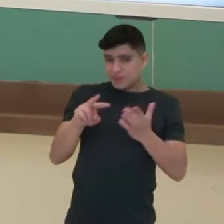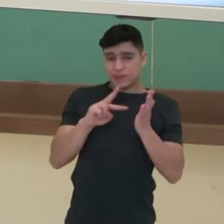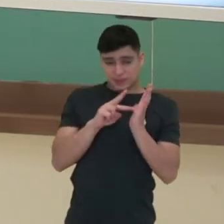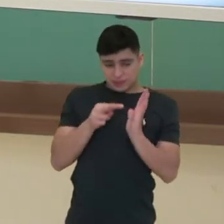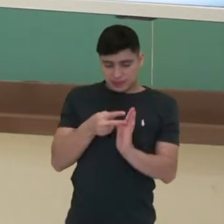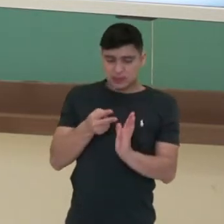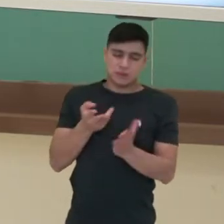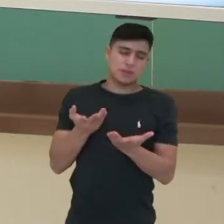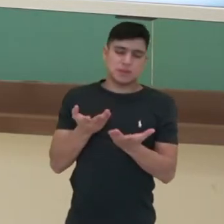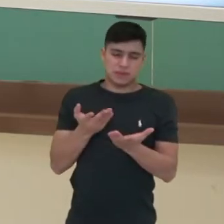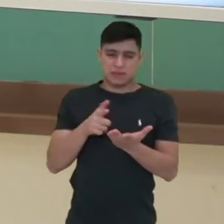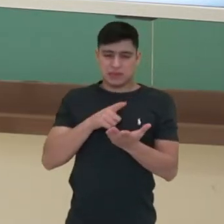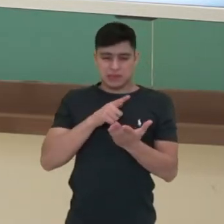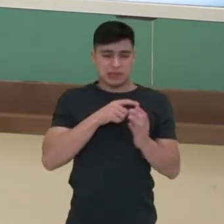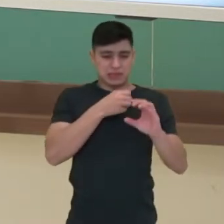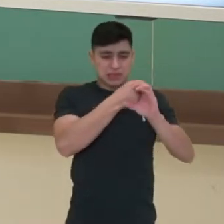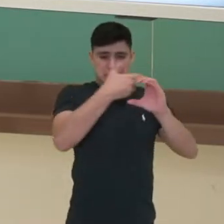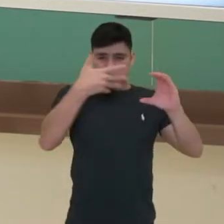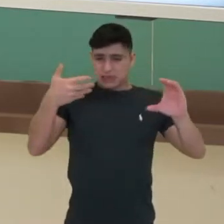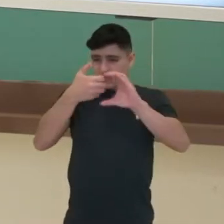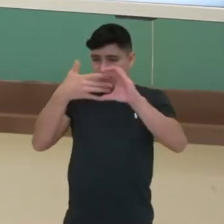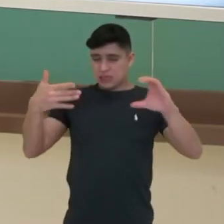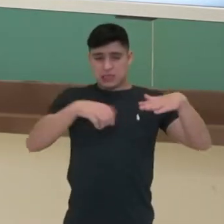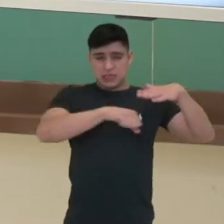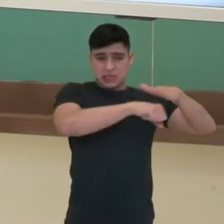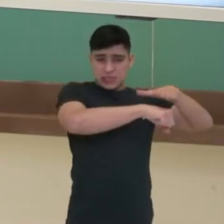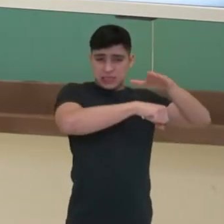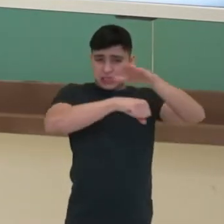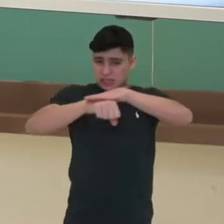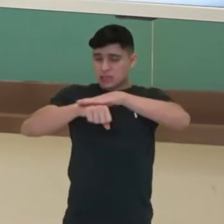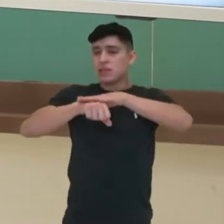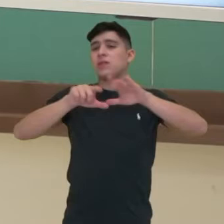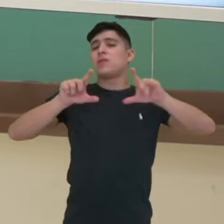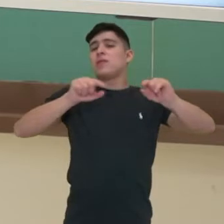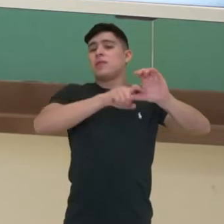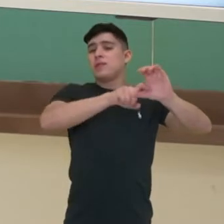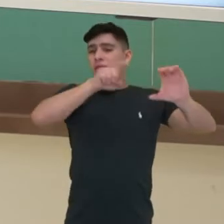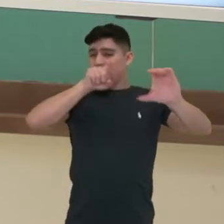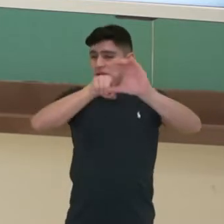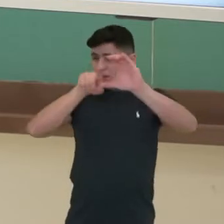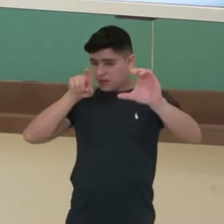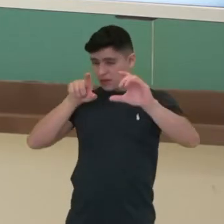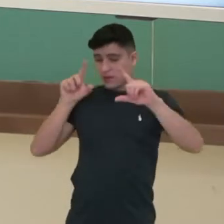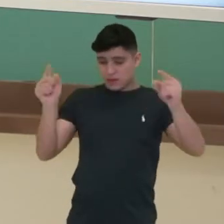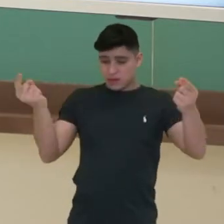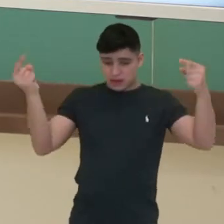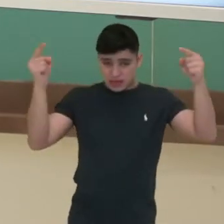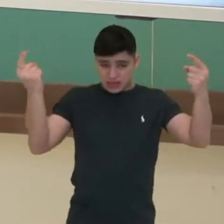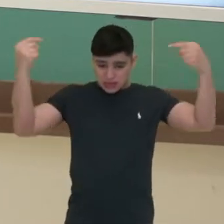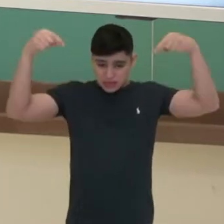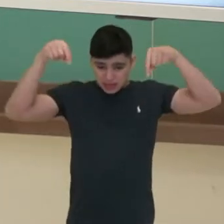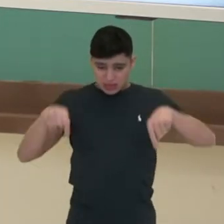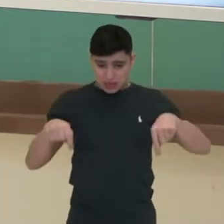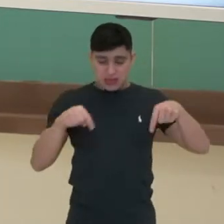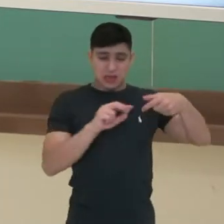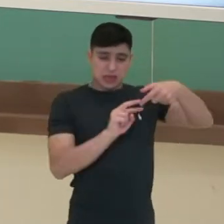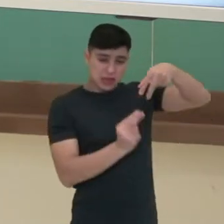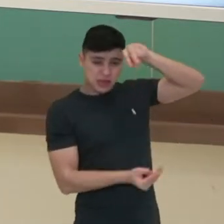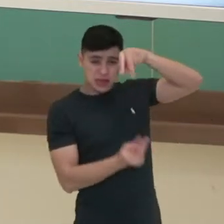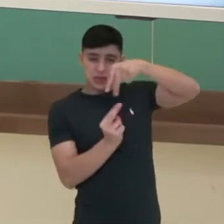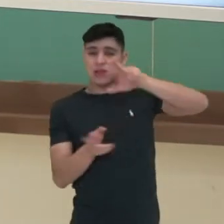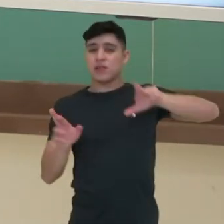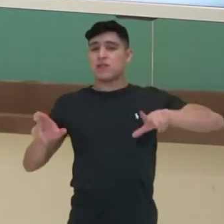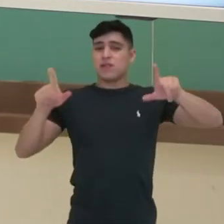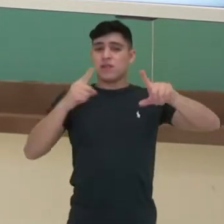genes diferentes, independentes um do outro, localizado também em cromossomos homólogos diferentes,